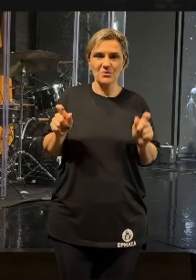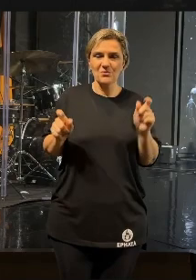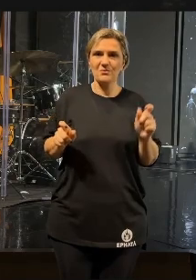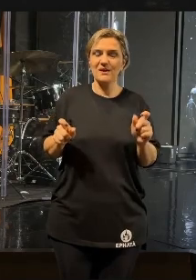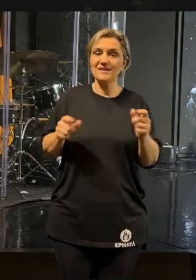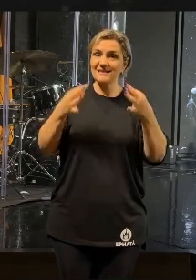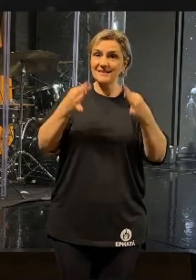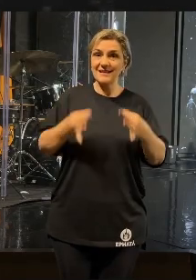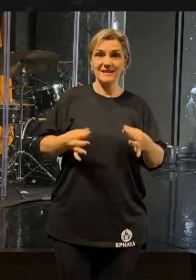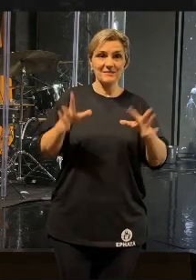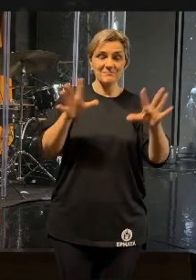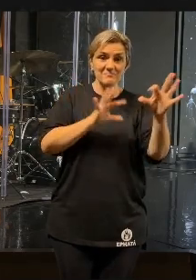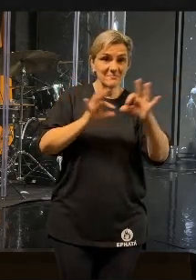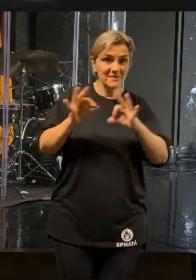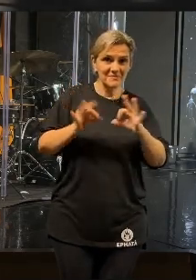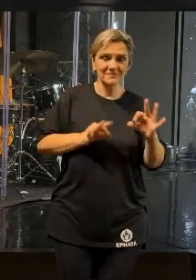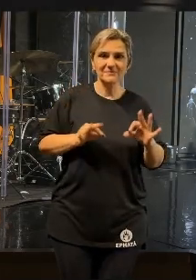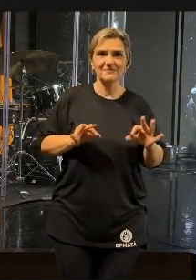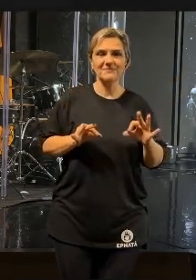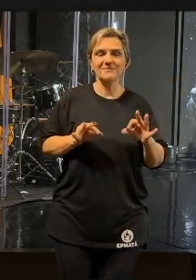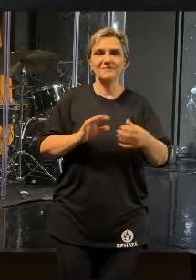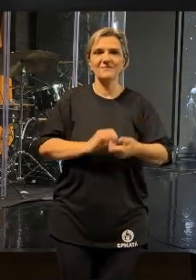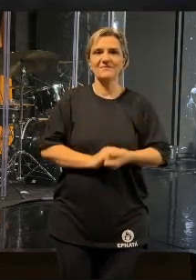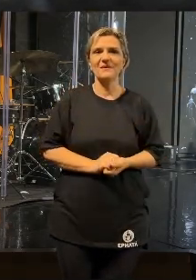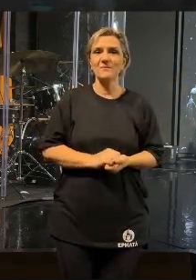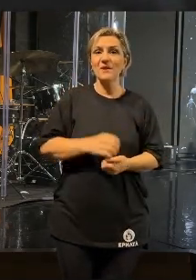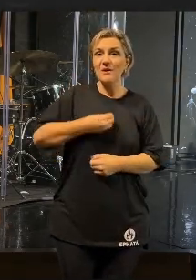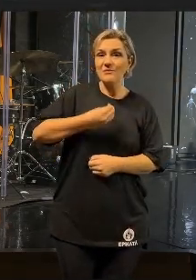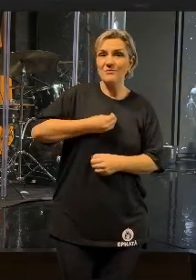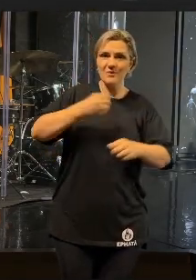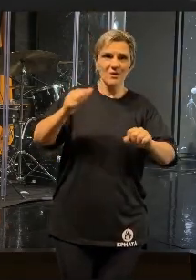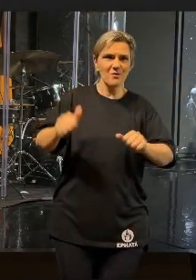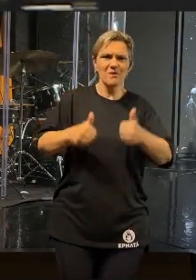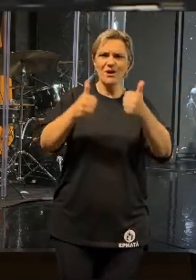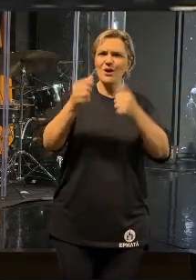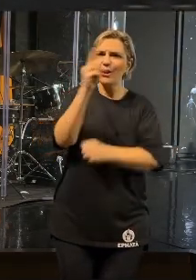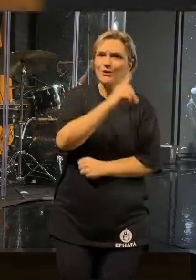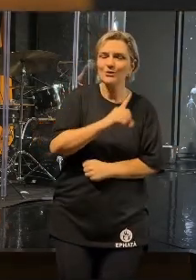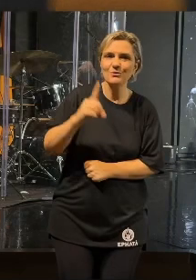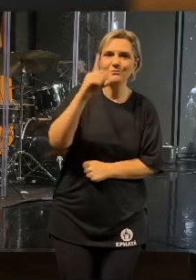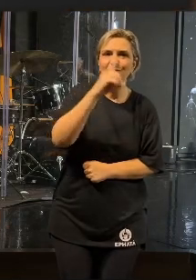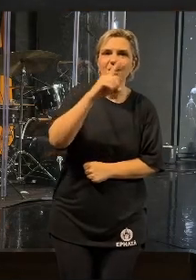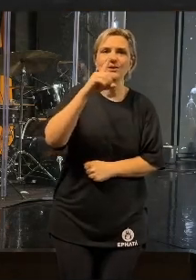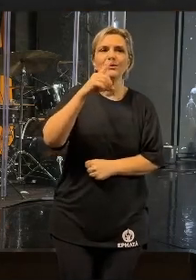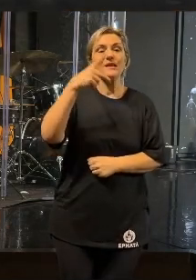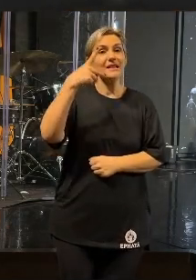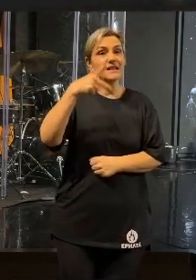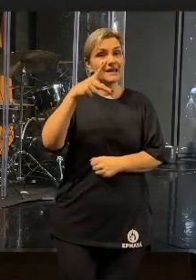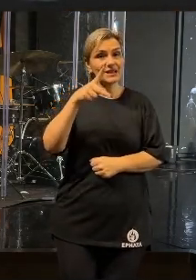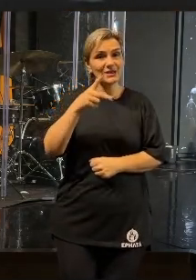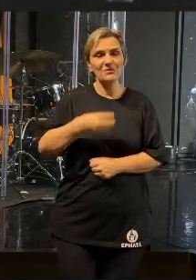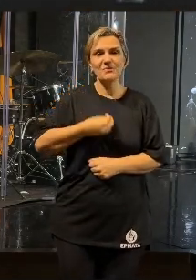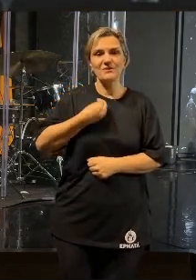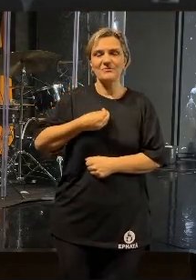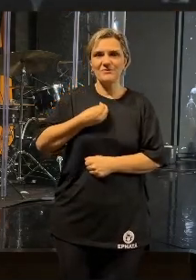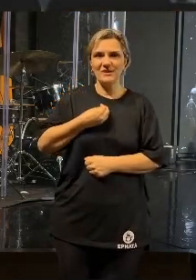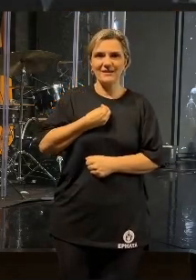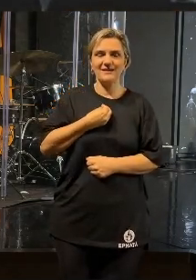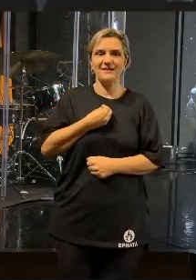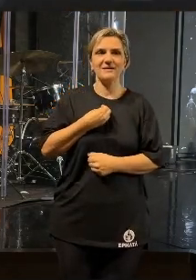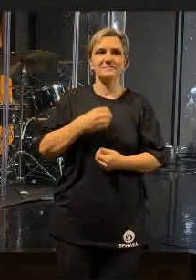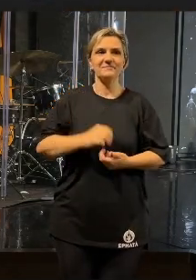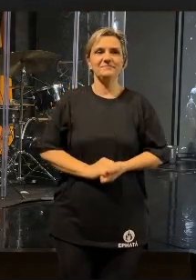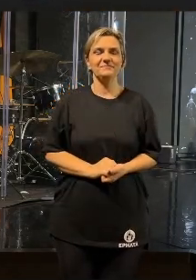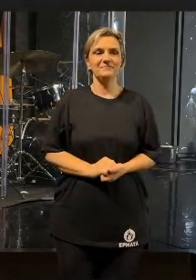para ela: prepare-se para viver o melhor domingo da tua vida.